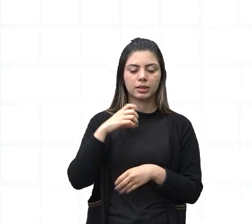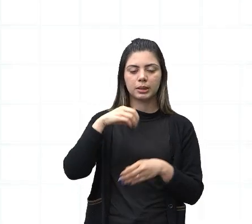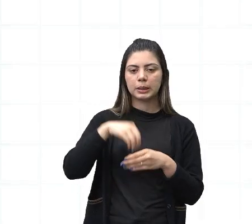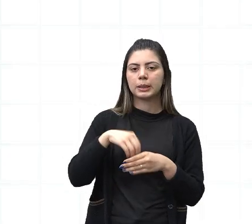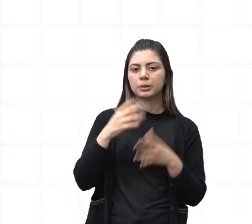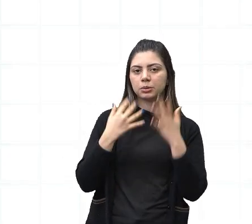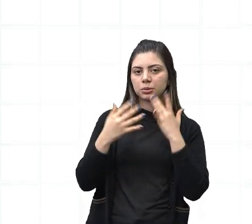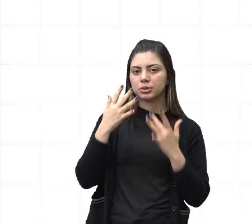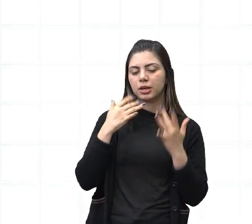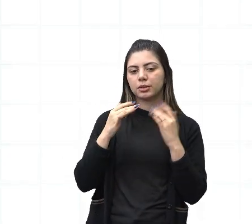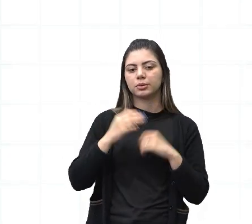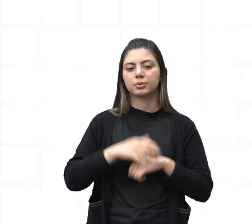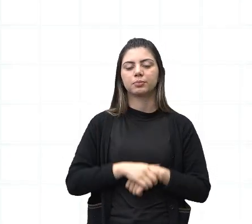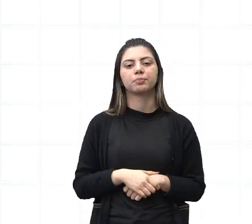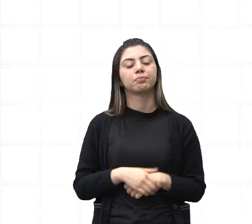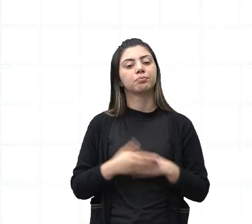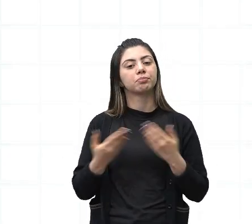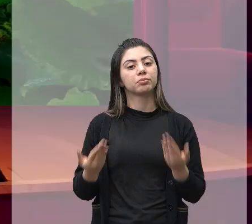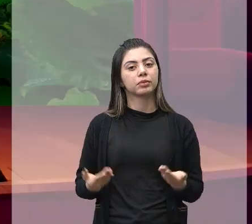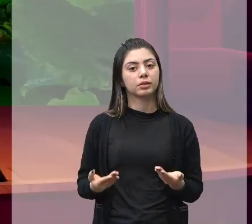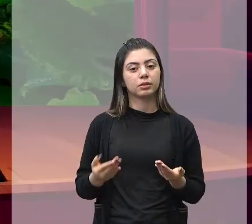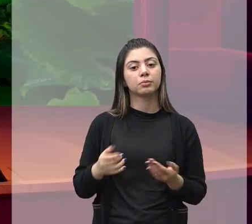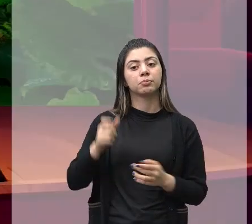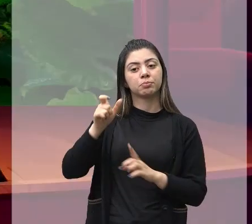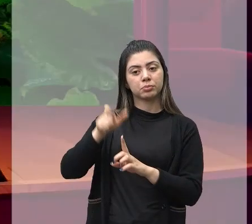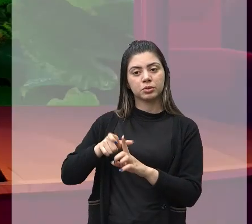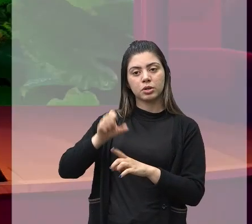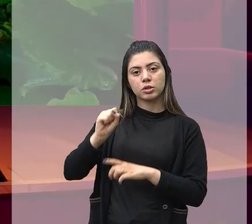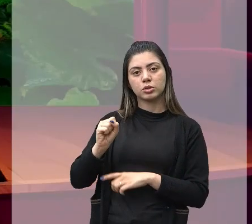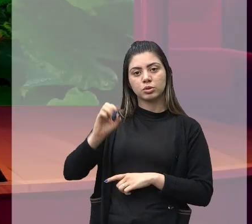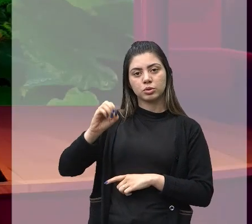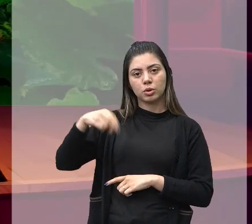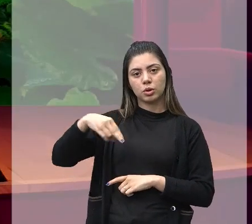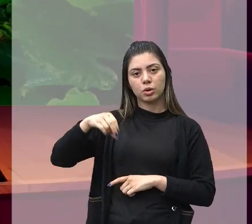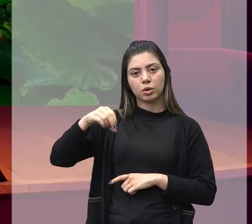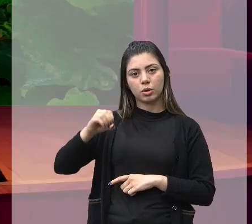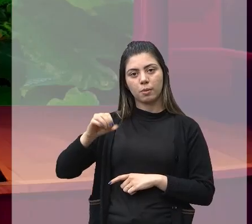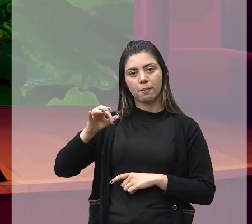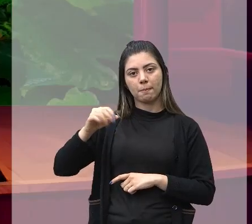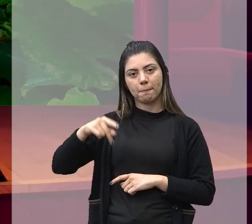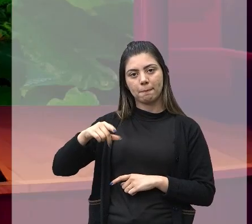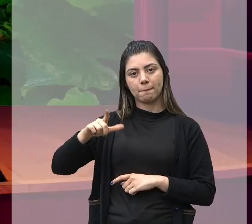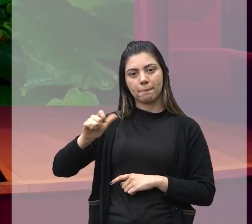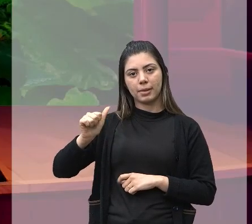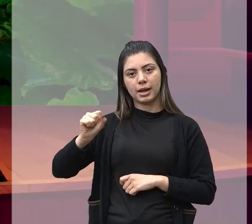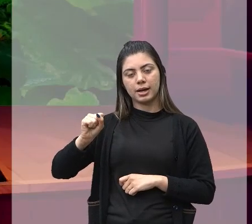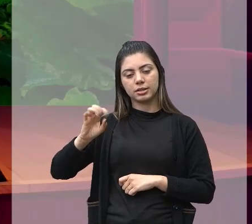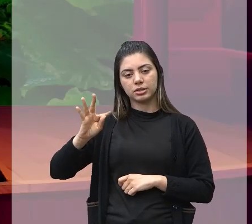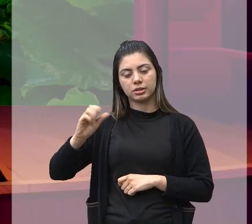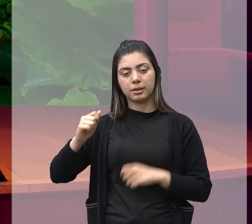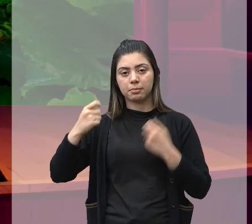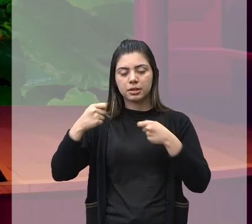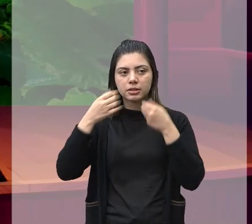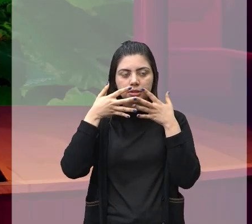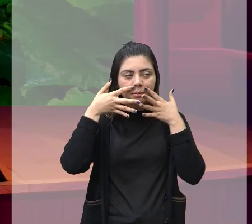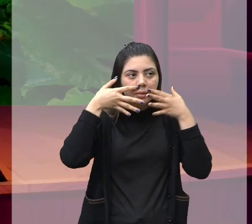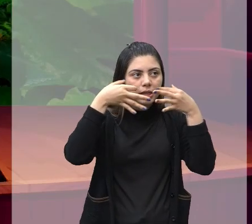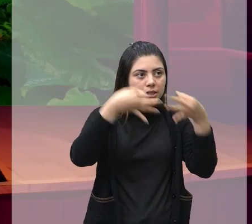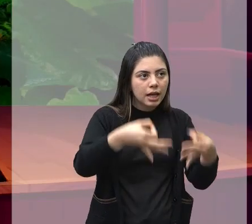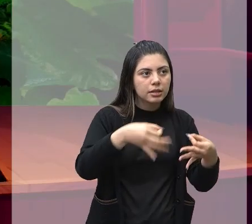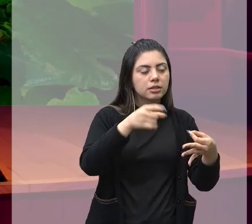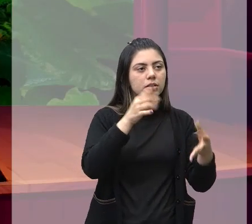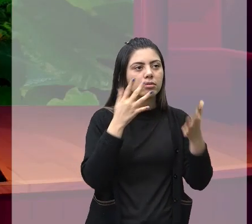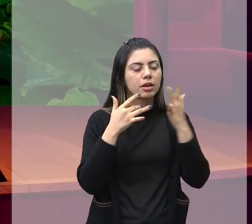espetáculo teatral. Então, o sonoplasta precisa se concentrar e acompanhar